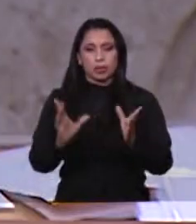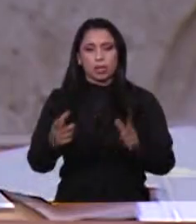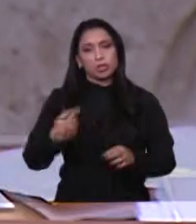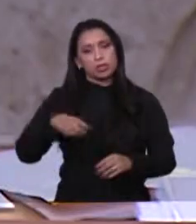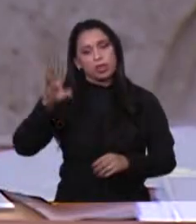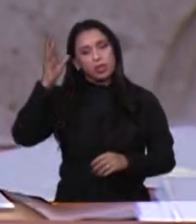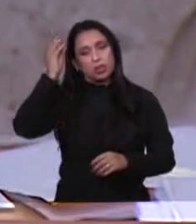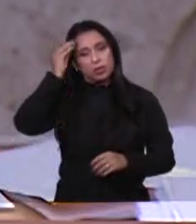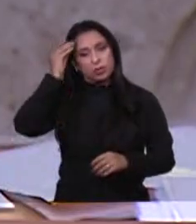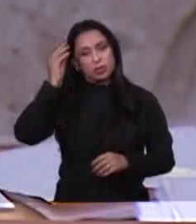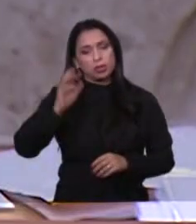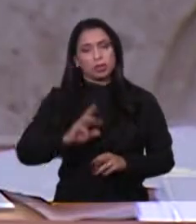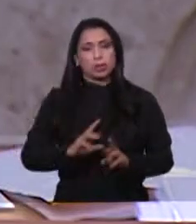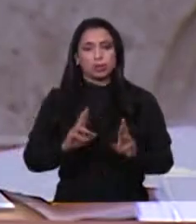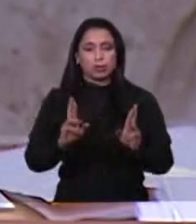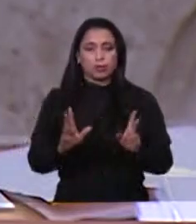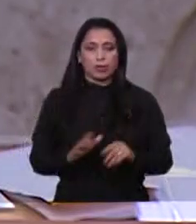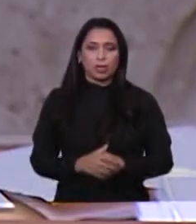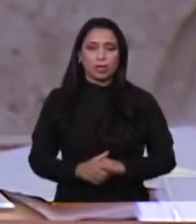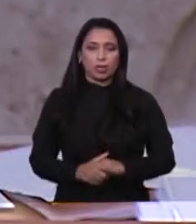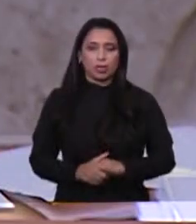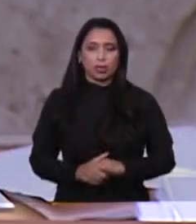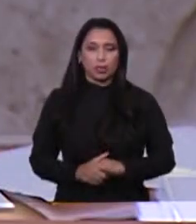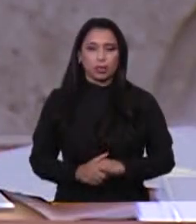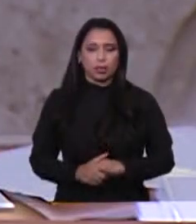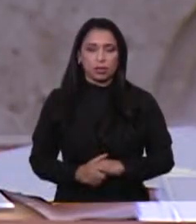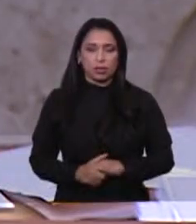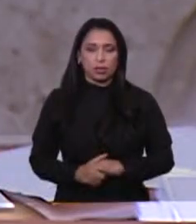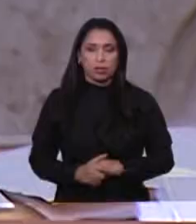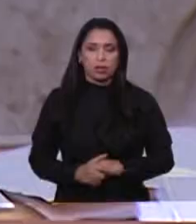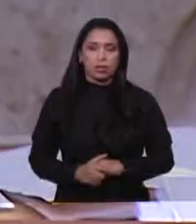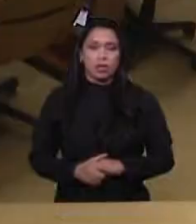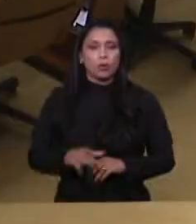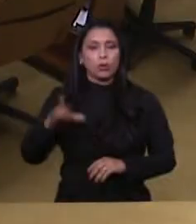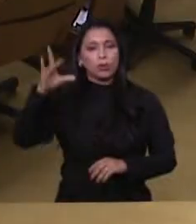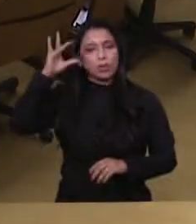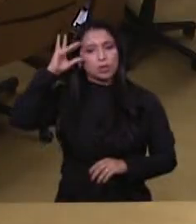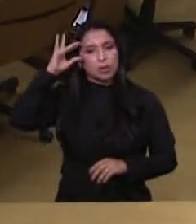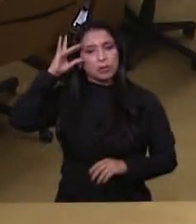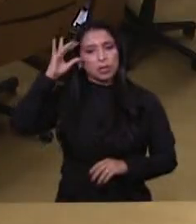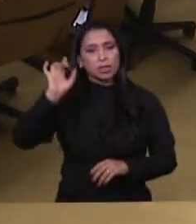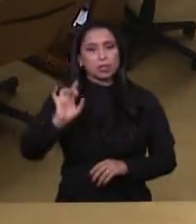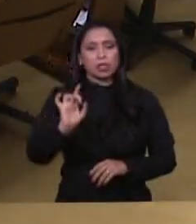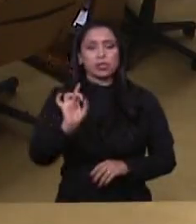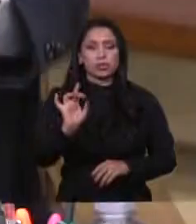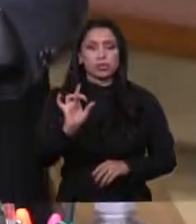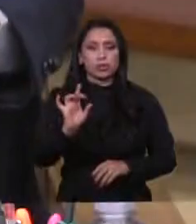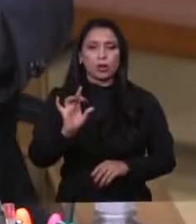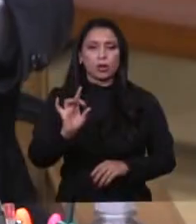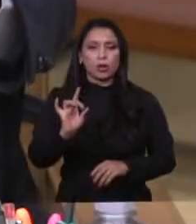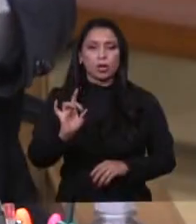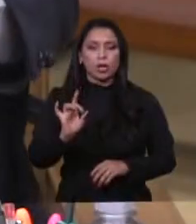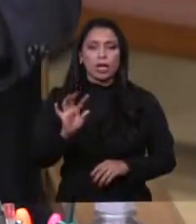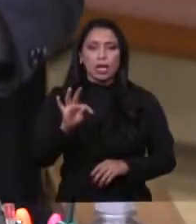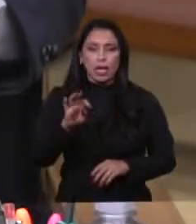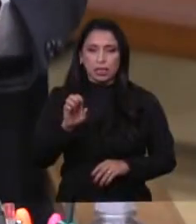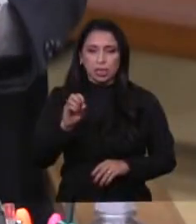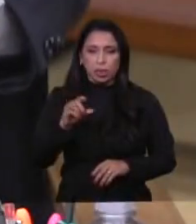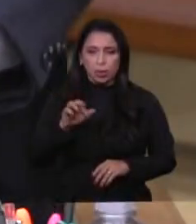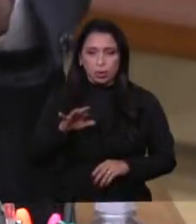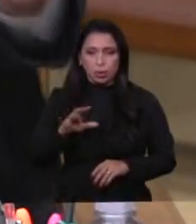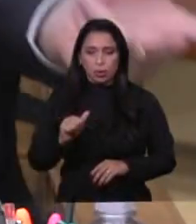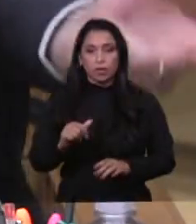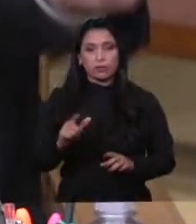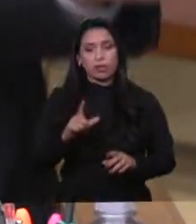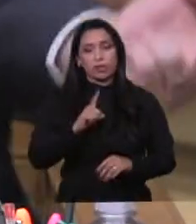entendia. O meu é a mesma questão, senhora presidente. Se me permite, só houve a teoria foi a mesma,